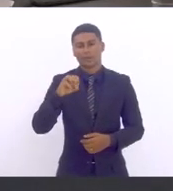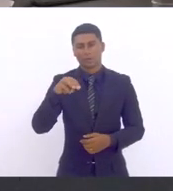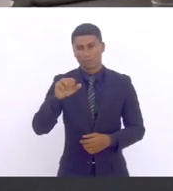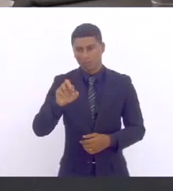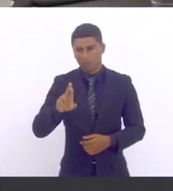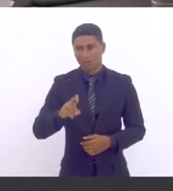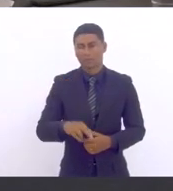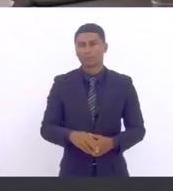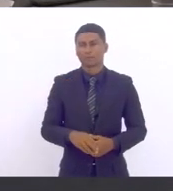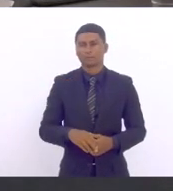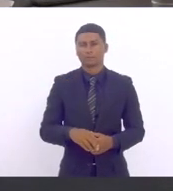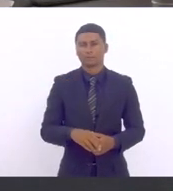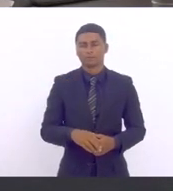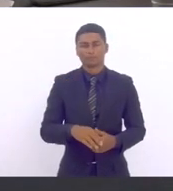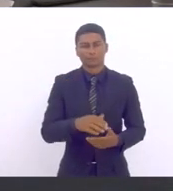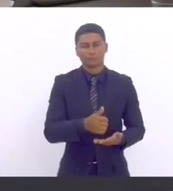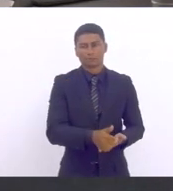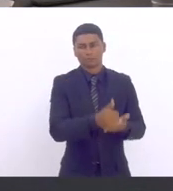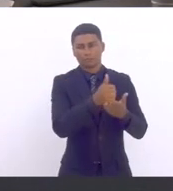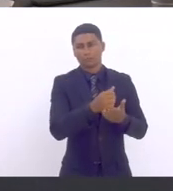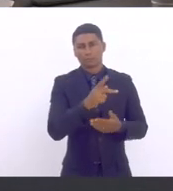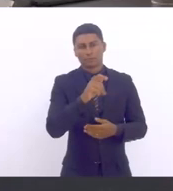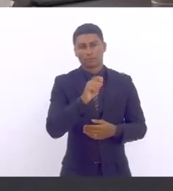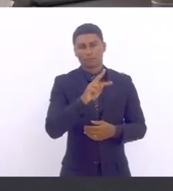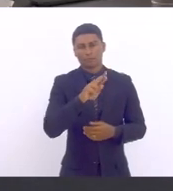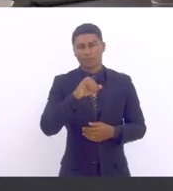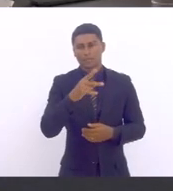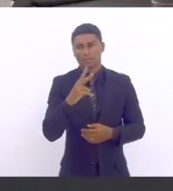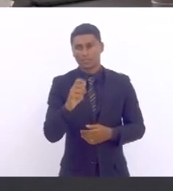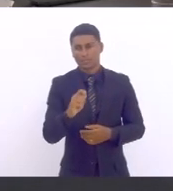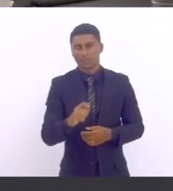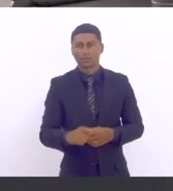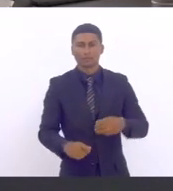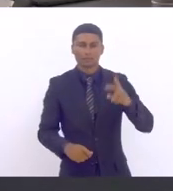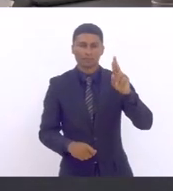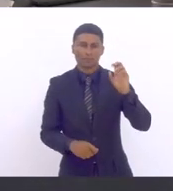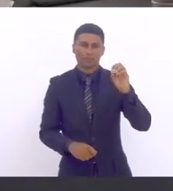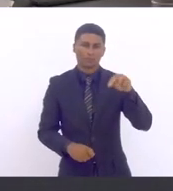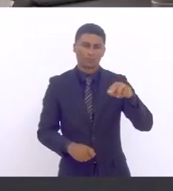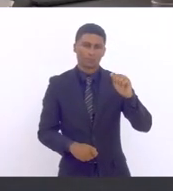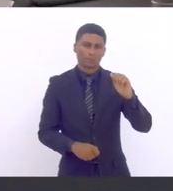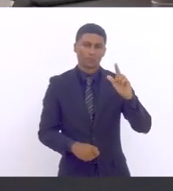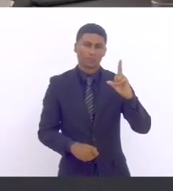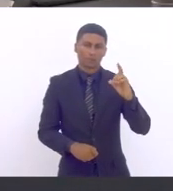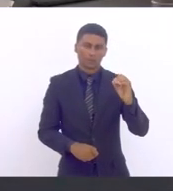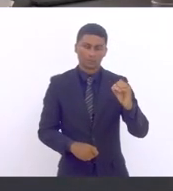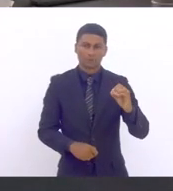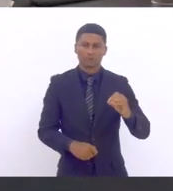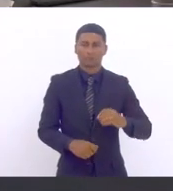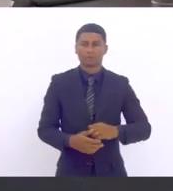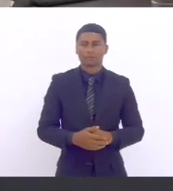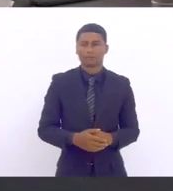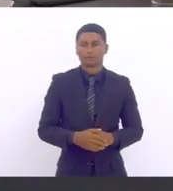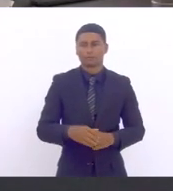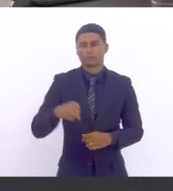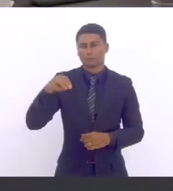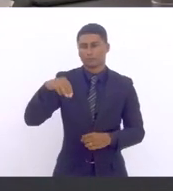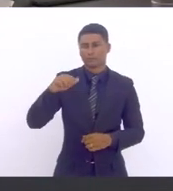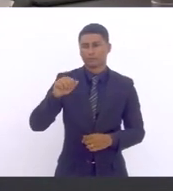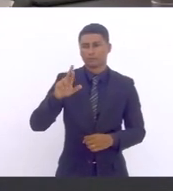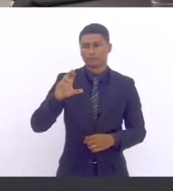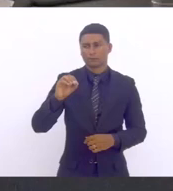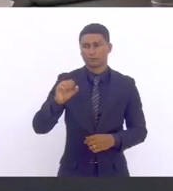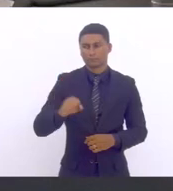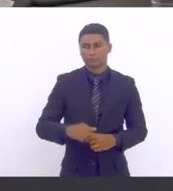dele, Pratinha, Mink, Ronaldo, aqui é o Tenente Coronel Ilmar, Dr. Marcos,